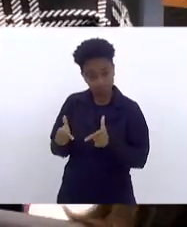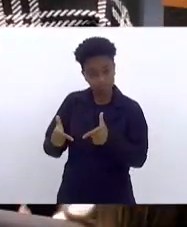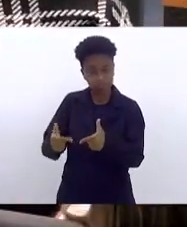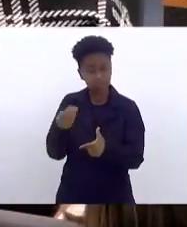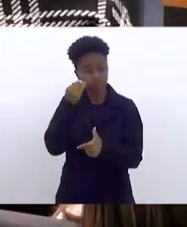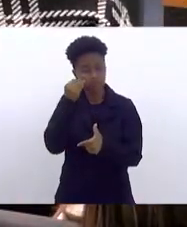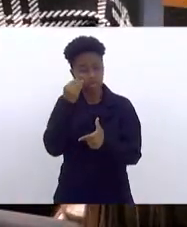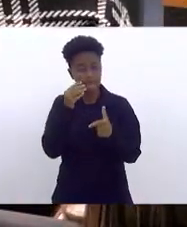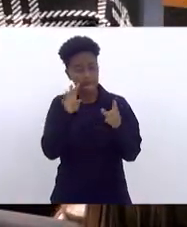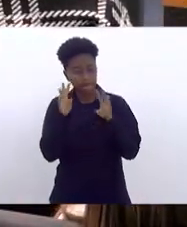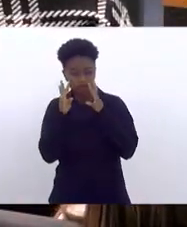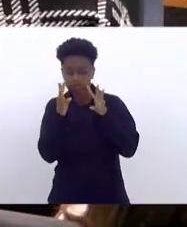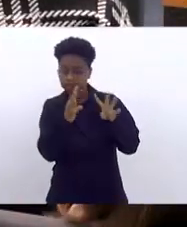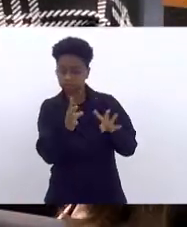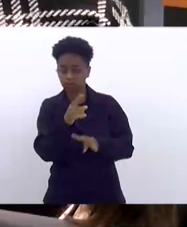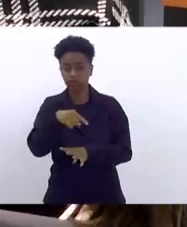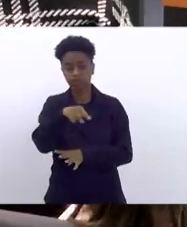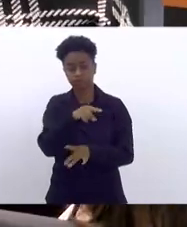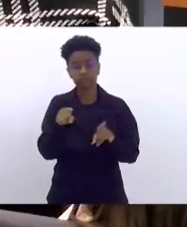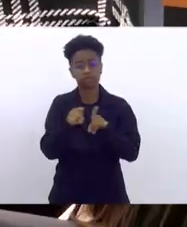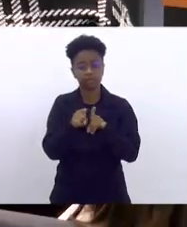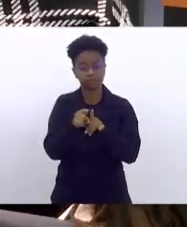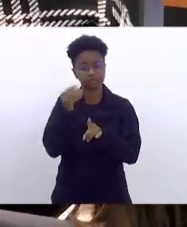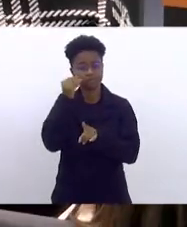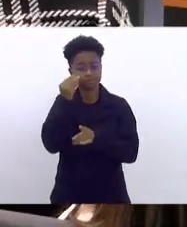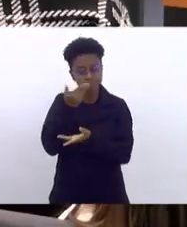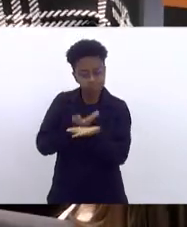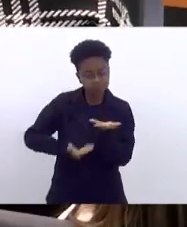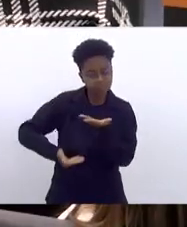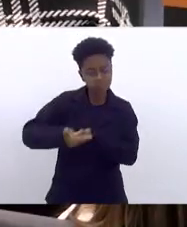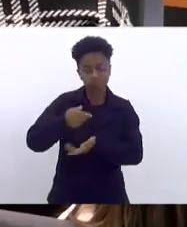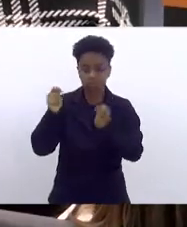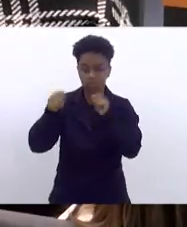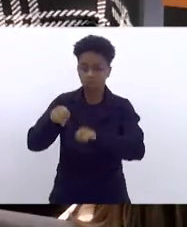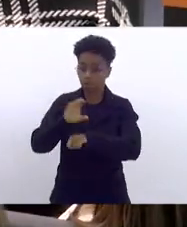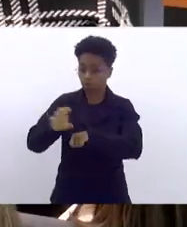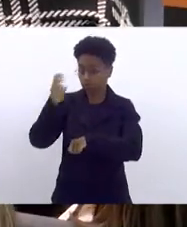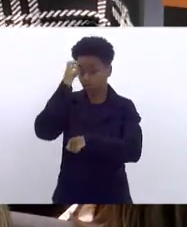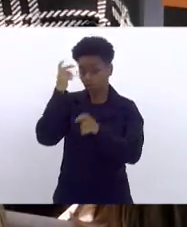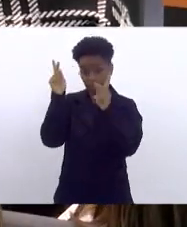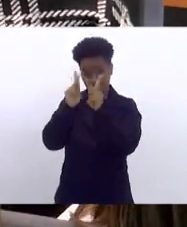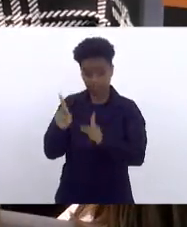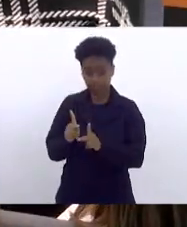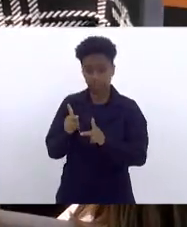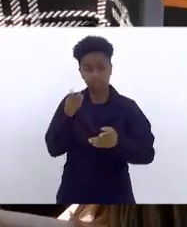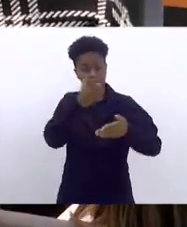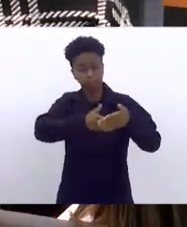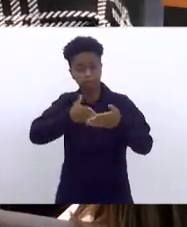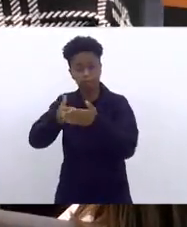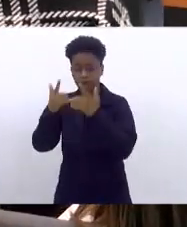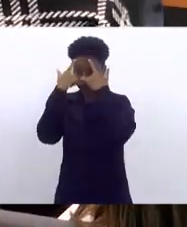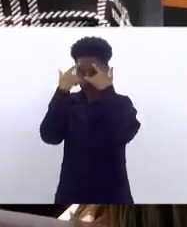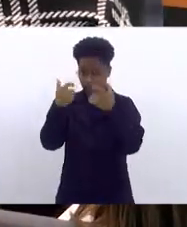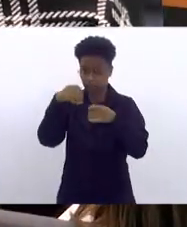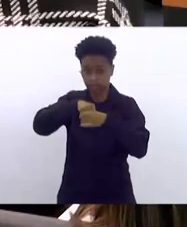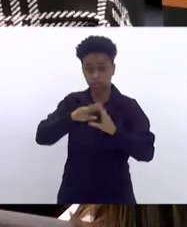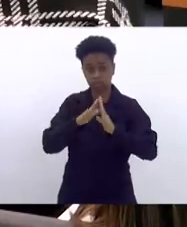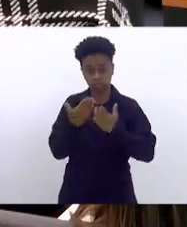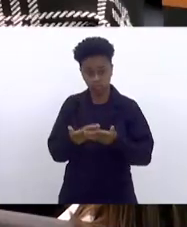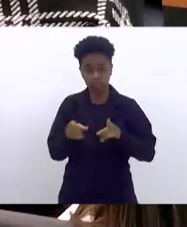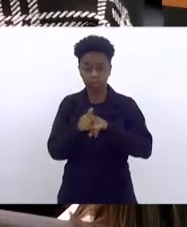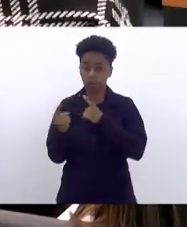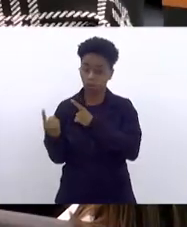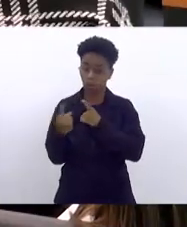e para ser a ponte para uma cultura de paz que impeça a violência na escola e contra a escola.